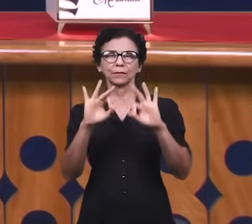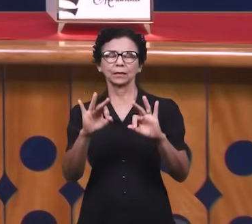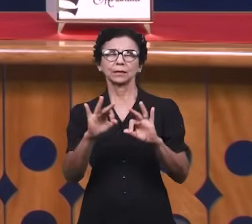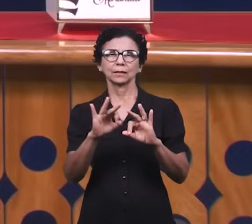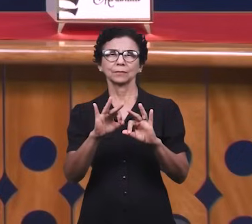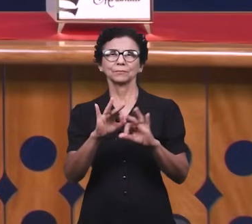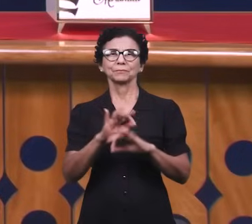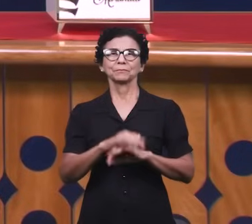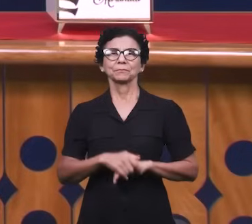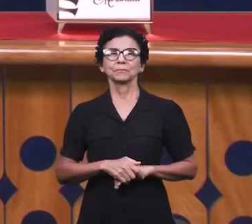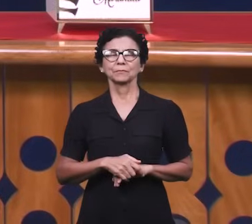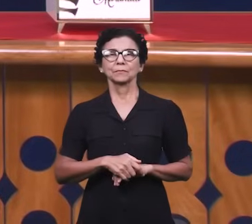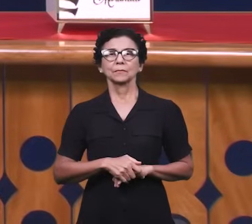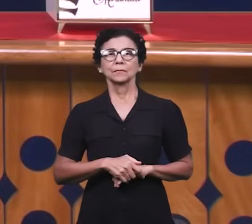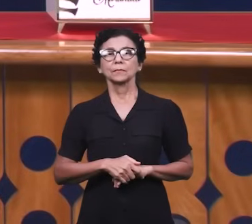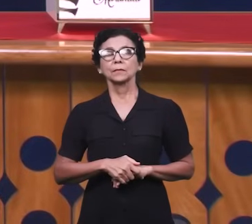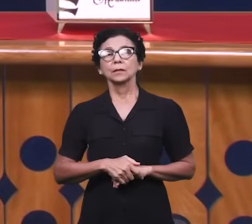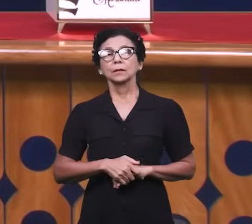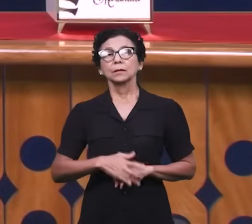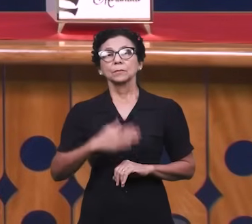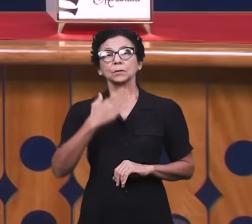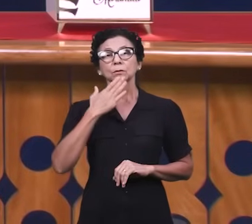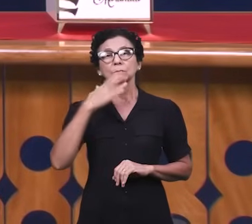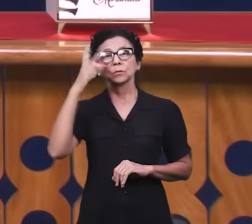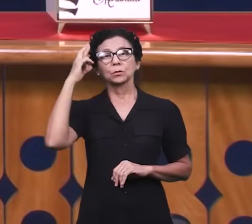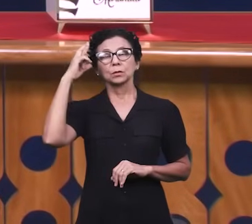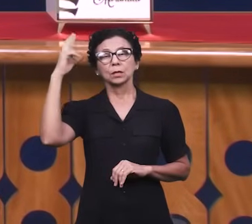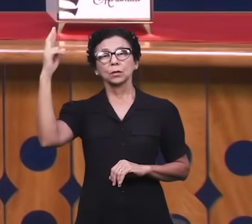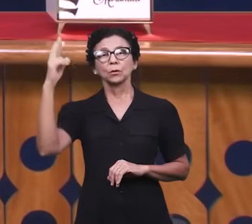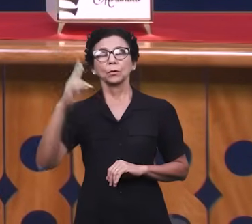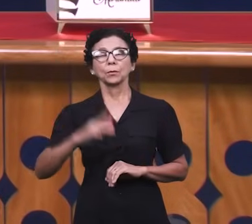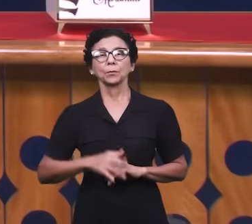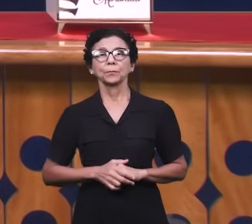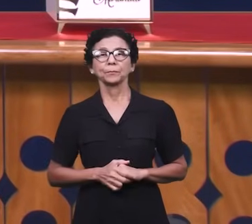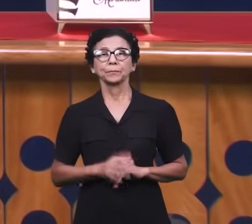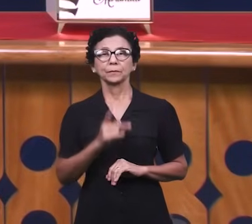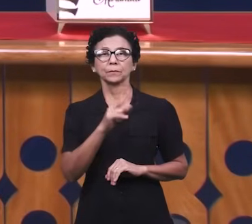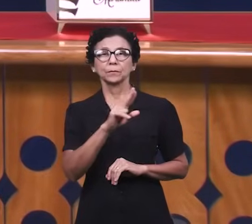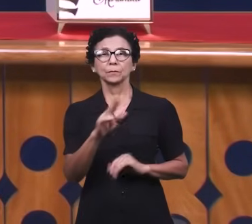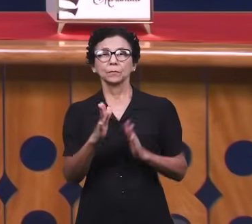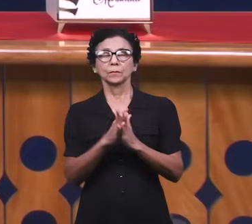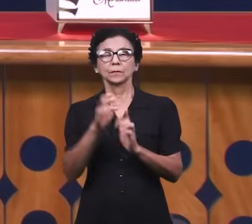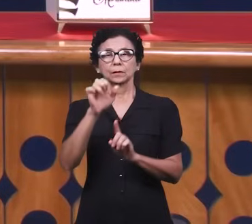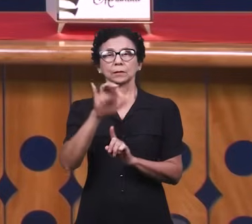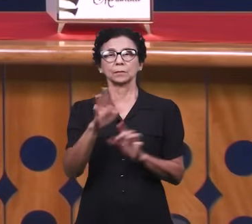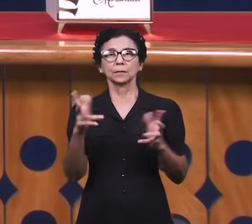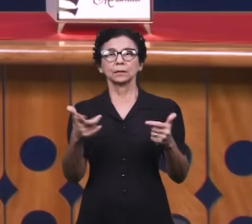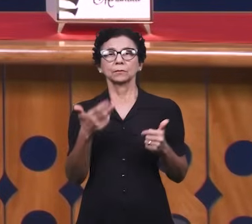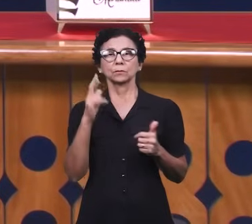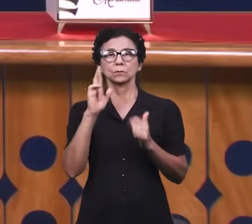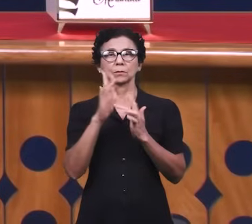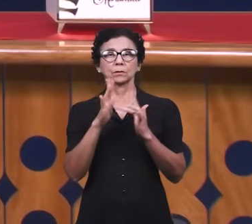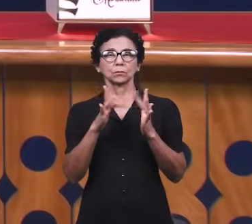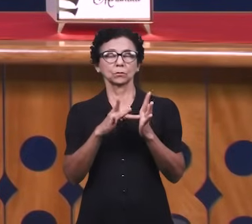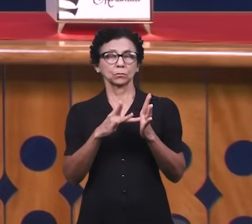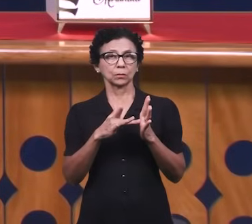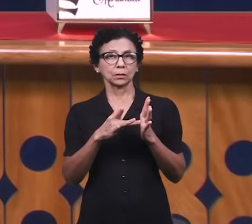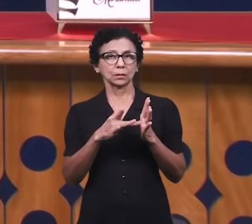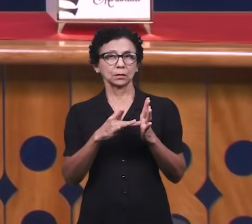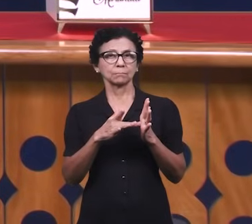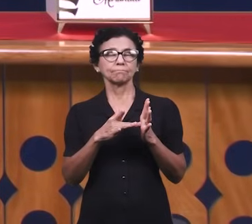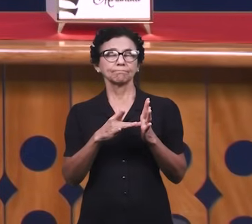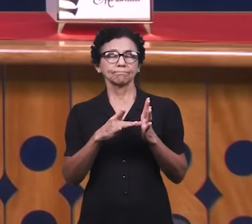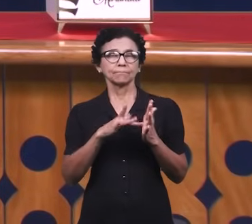sobre nós. Despeça-nos na tua presença e em teu nome dizemos que a graça maravilhosa do Senhor Jesus,